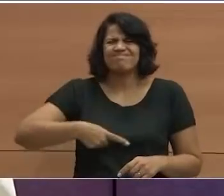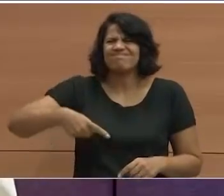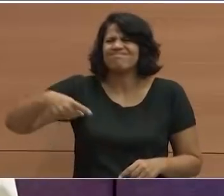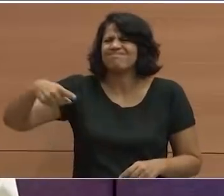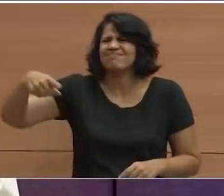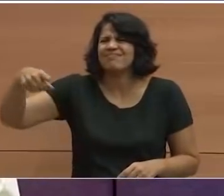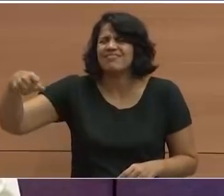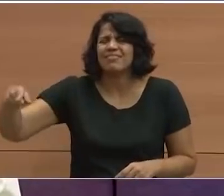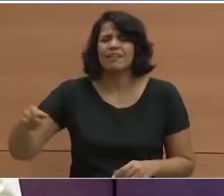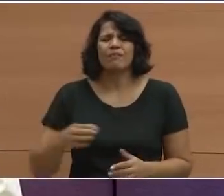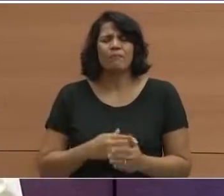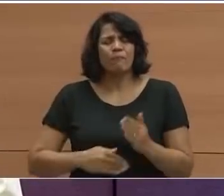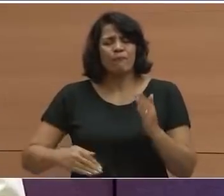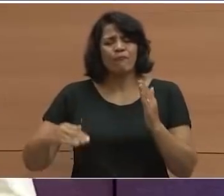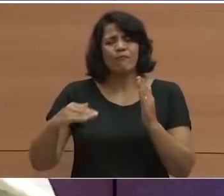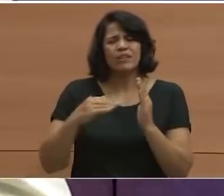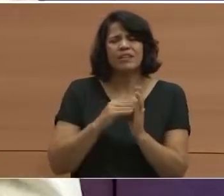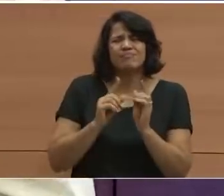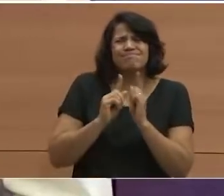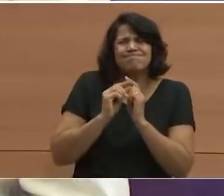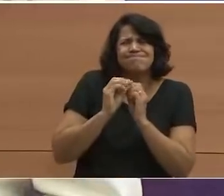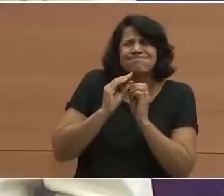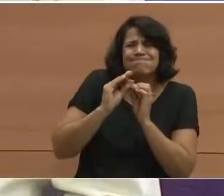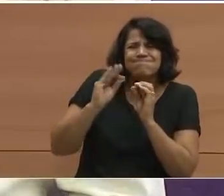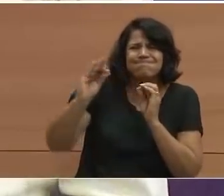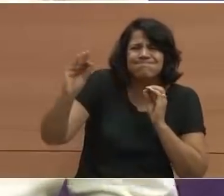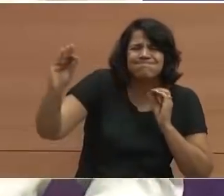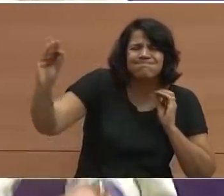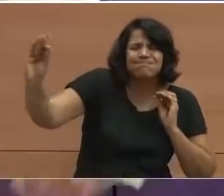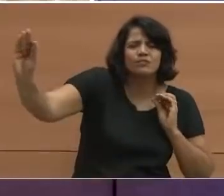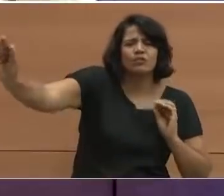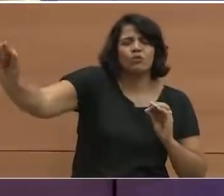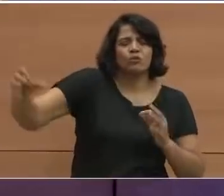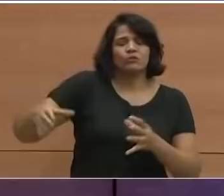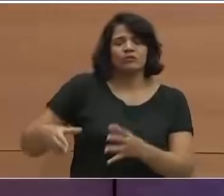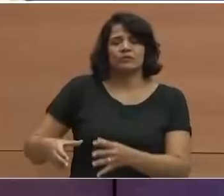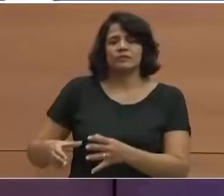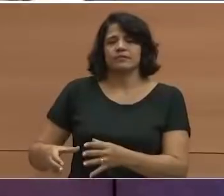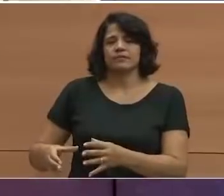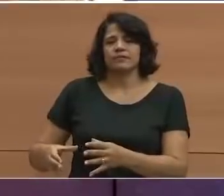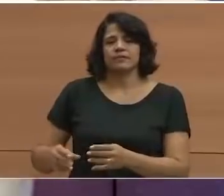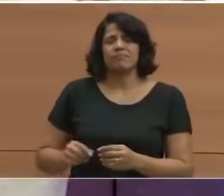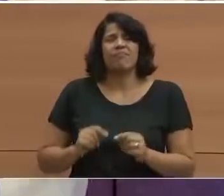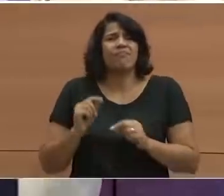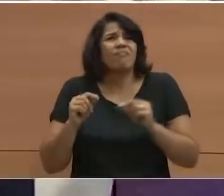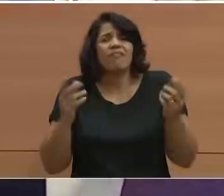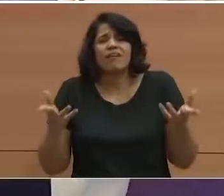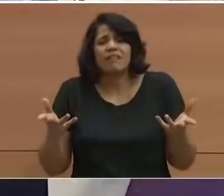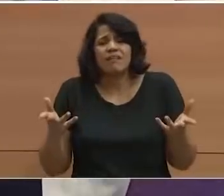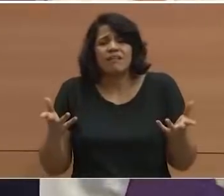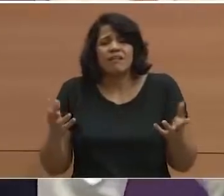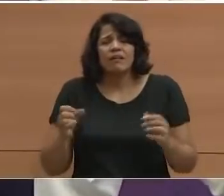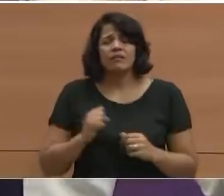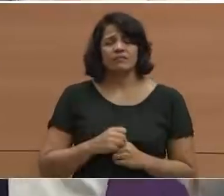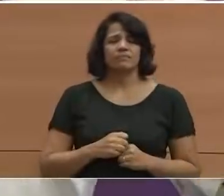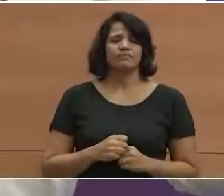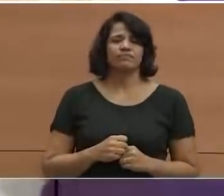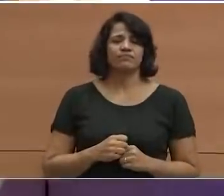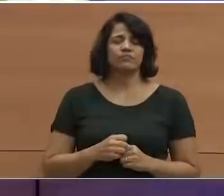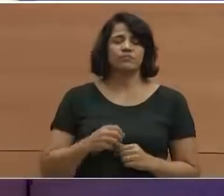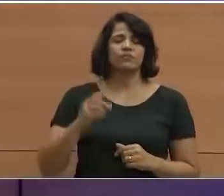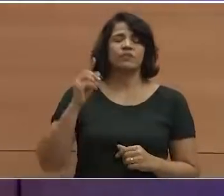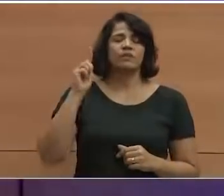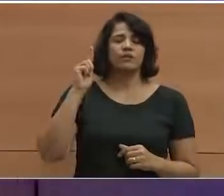quem? São gentios. Então o evangelho não era somente para os judeus,